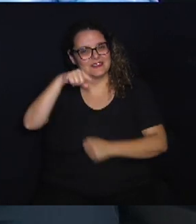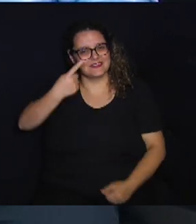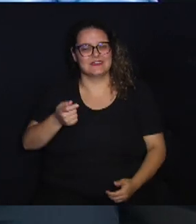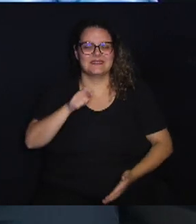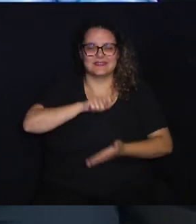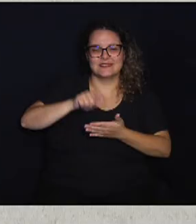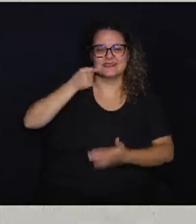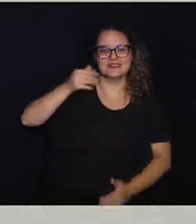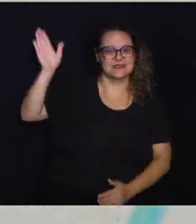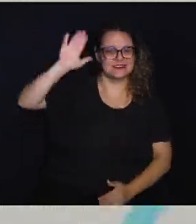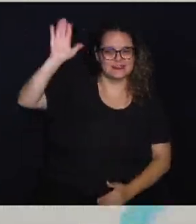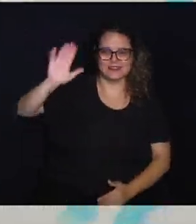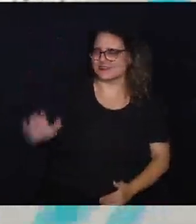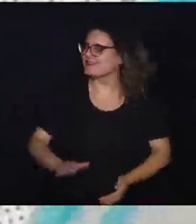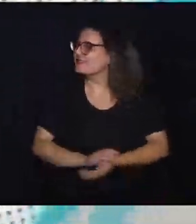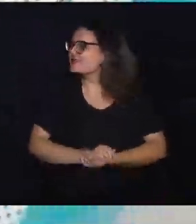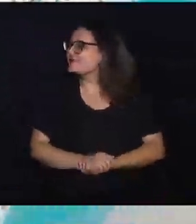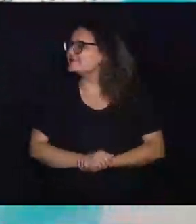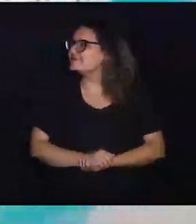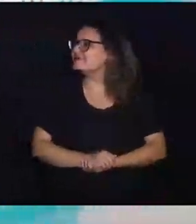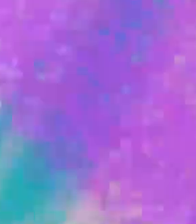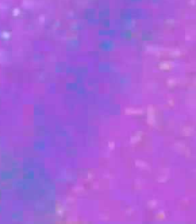Na Ponta do Lápis.